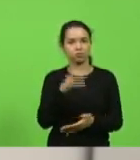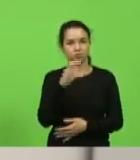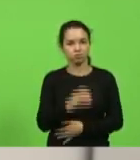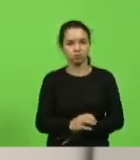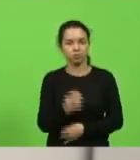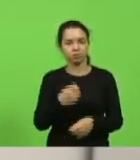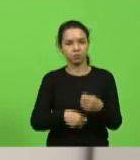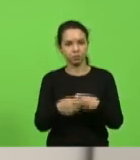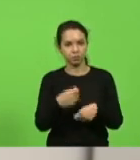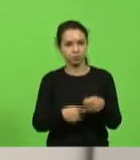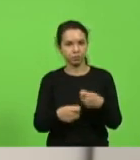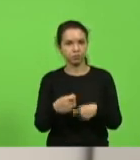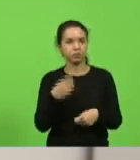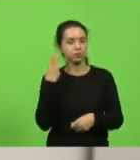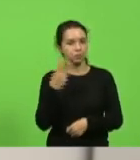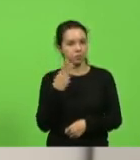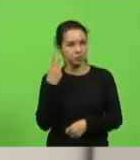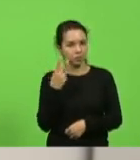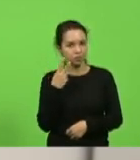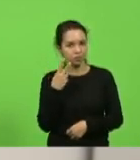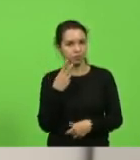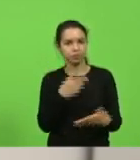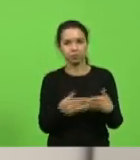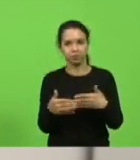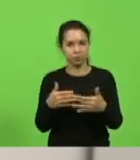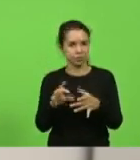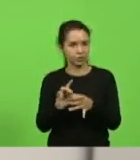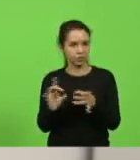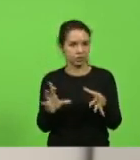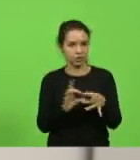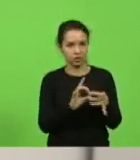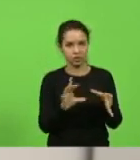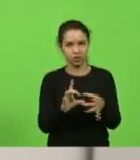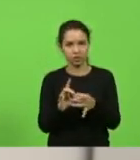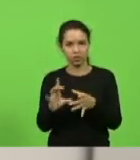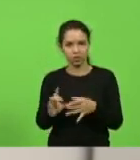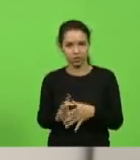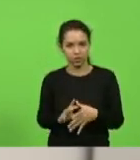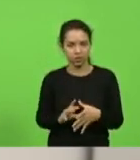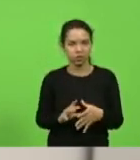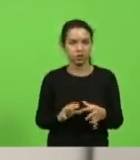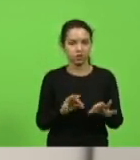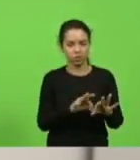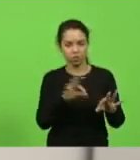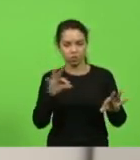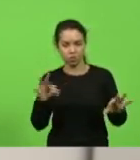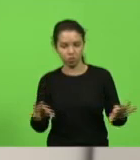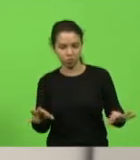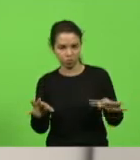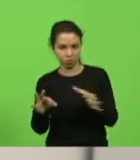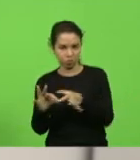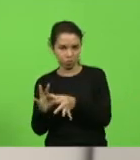política são independentes. Não há extensão dos efeitos de uma em outra.